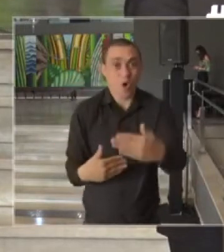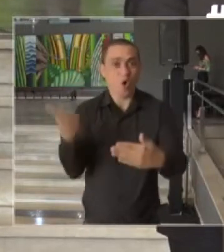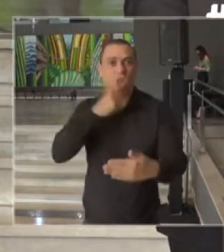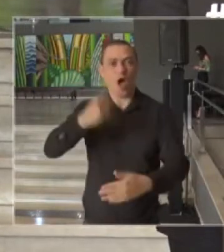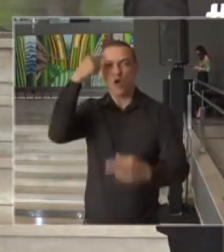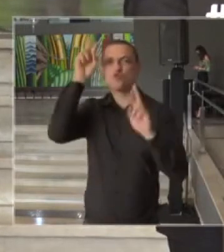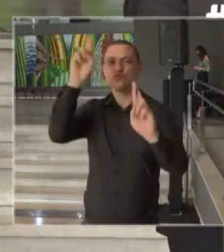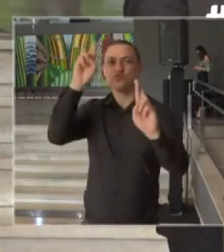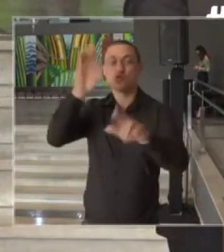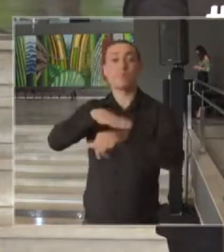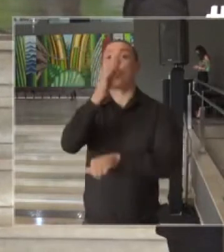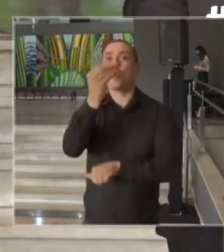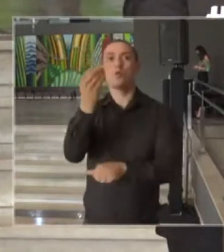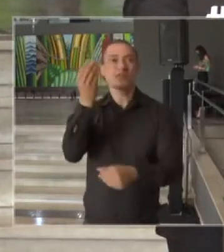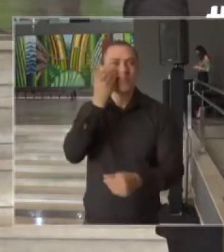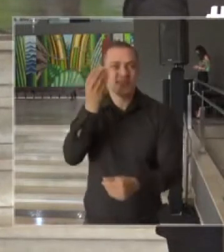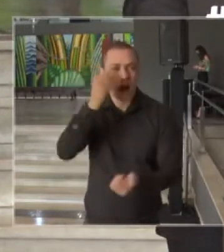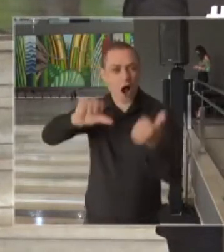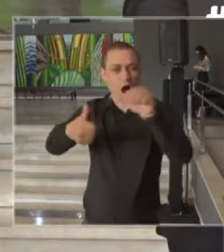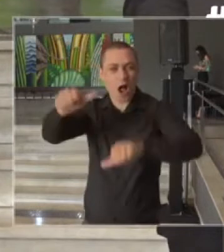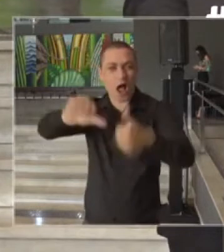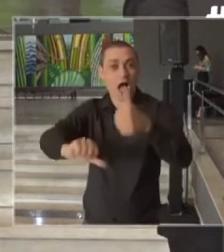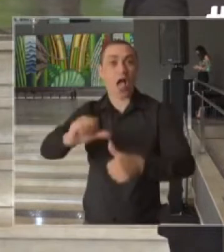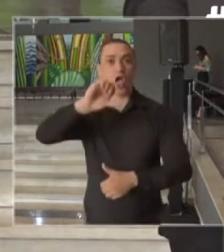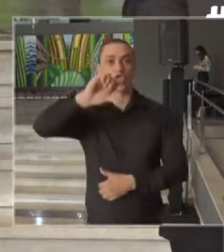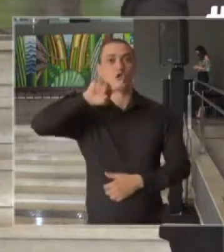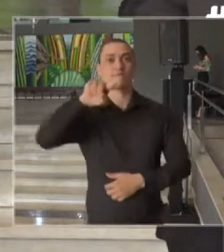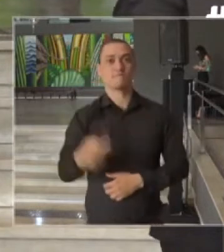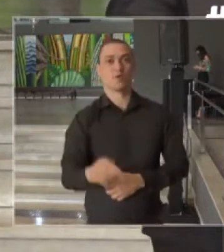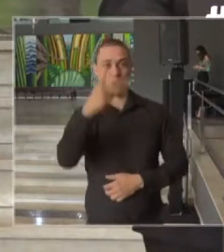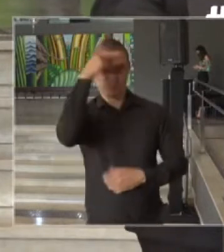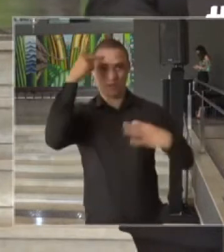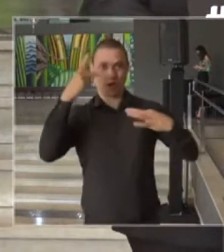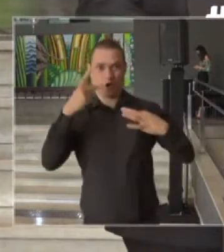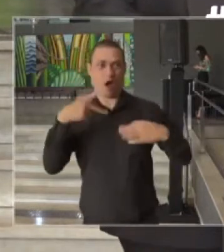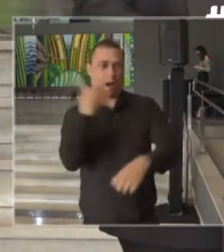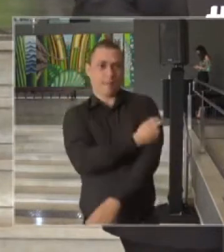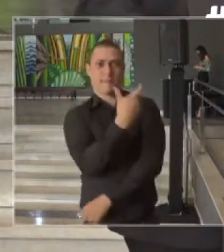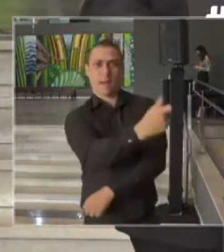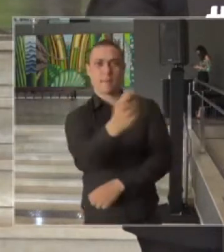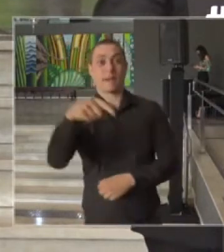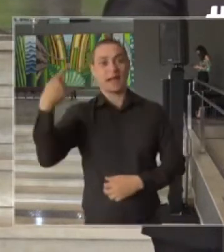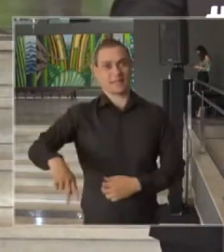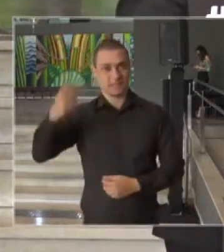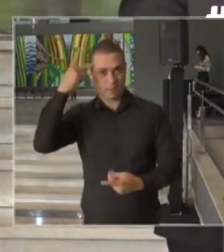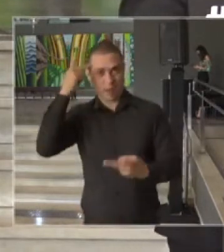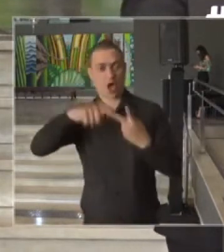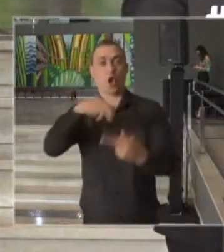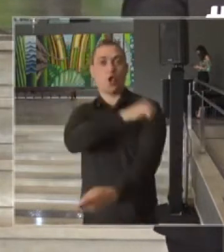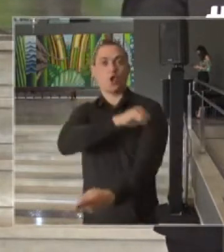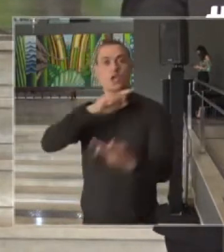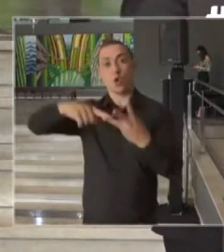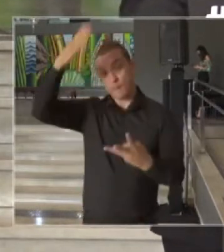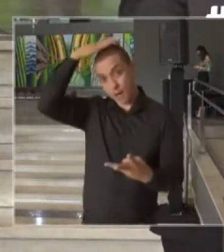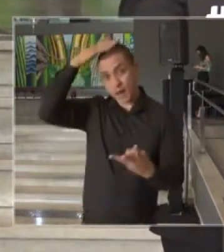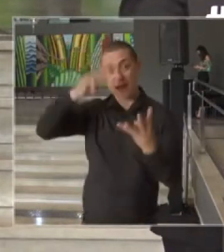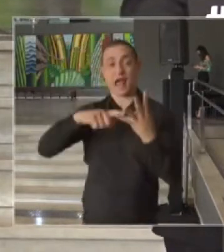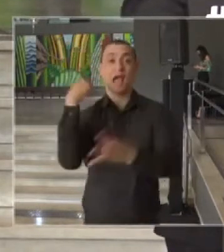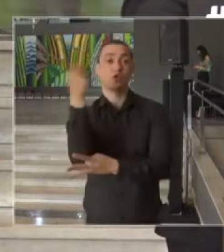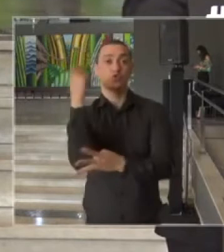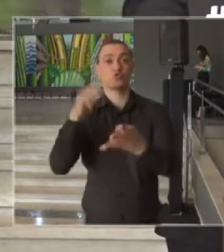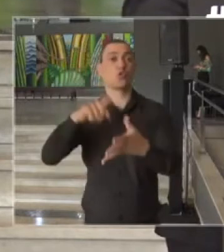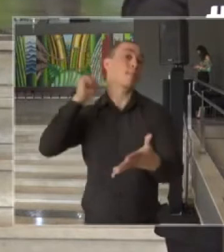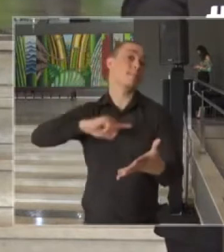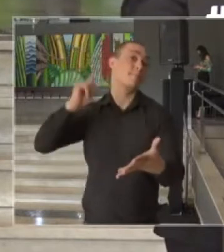esperança com o início dos testes em nove mil voluntários em são paulo rio de janeiro paraná rio grande